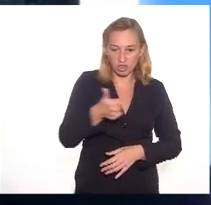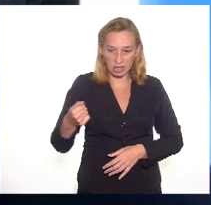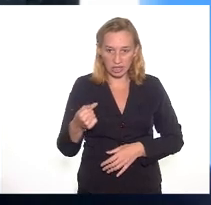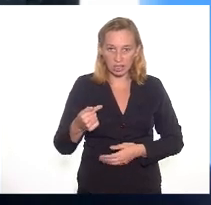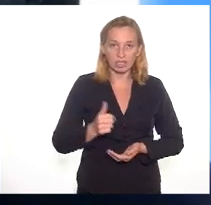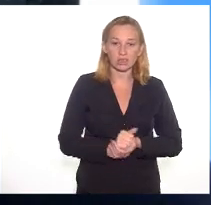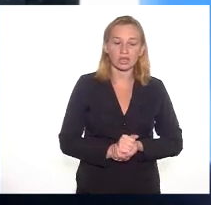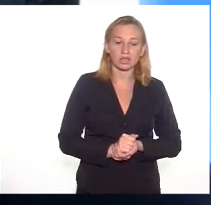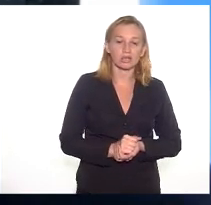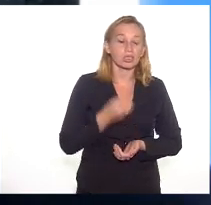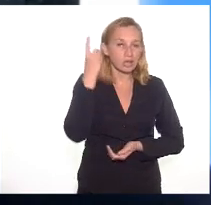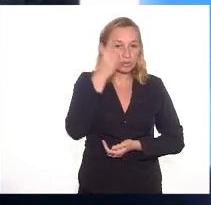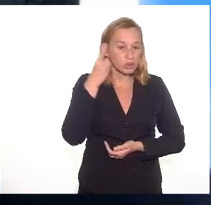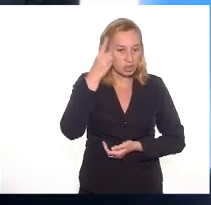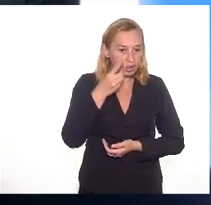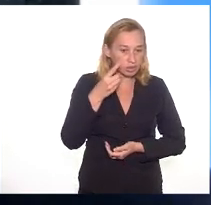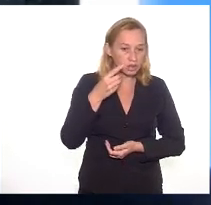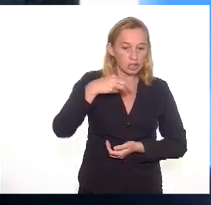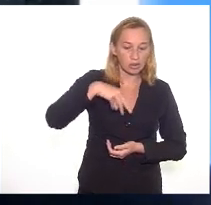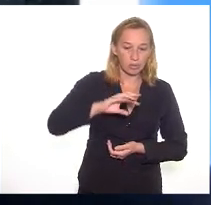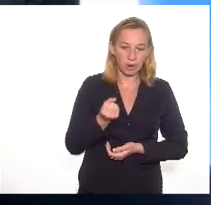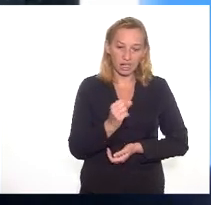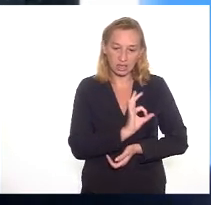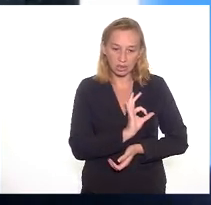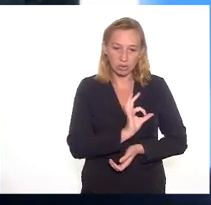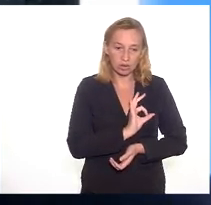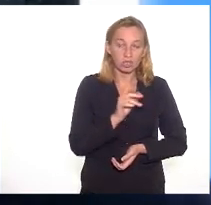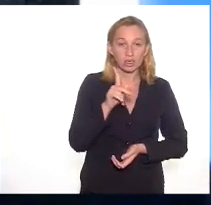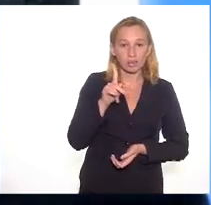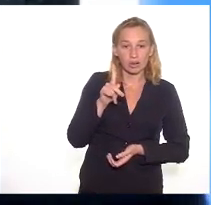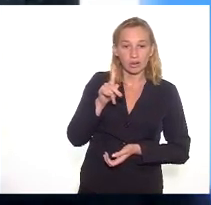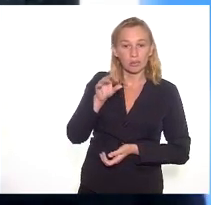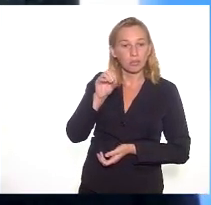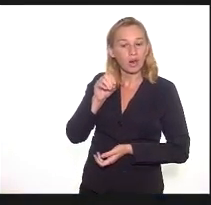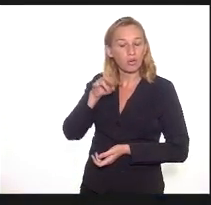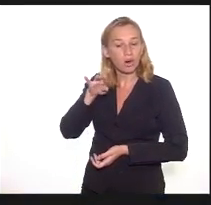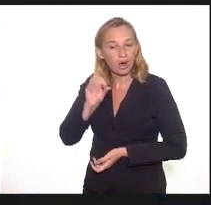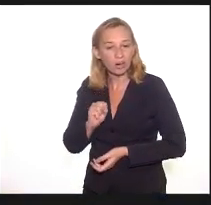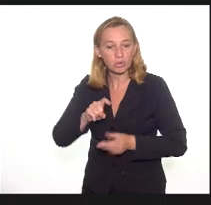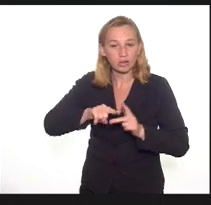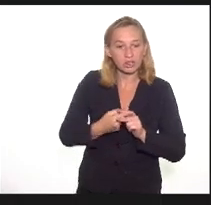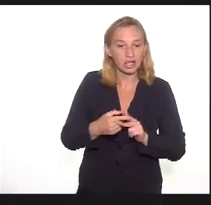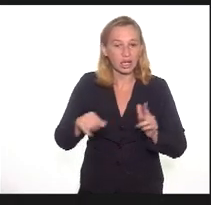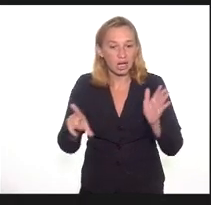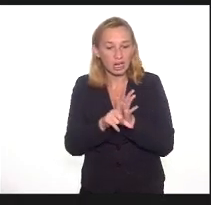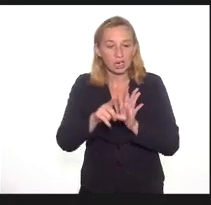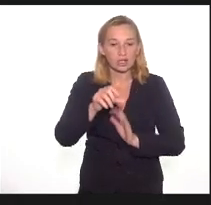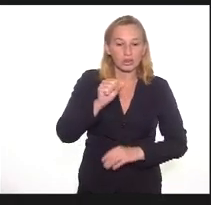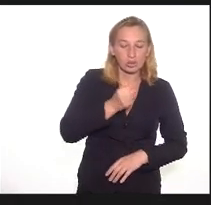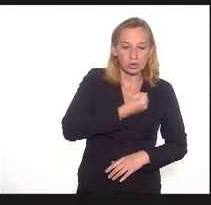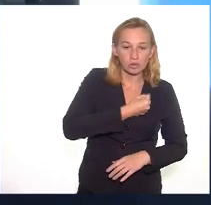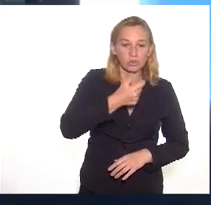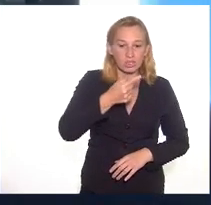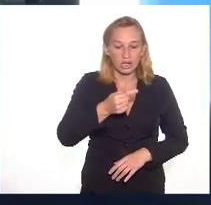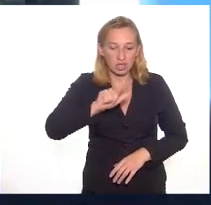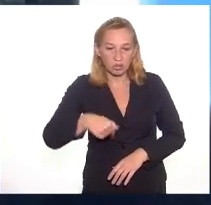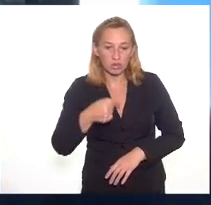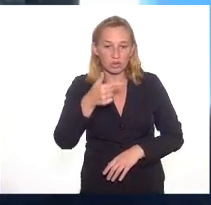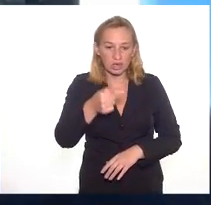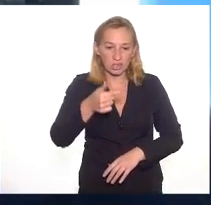2017. De autoria dos deputados Marta Rocha, Luiz e Paulo Ramos, que altera a lei número 7.148